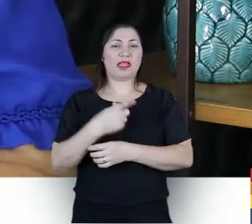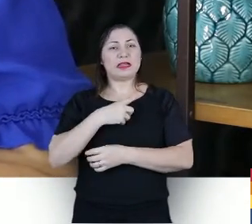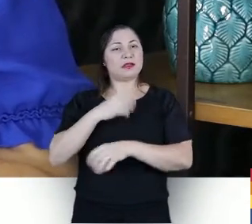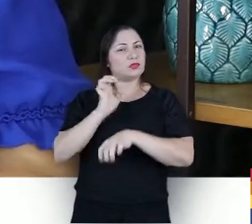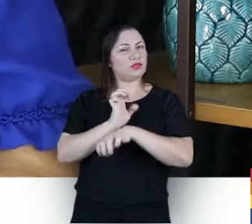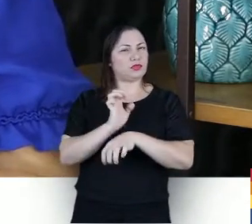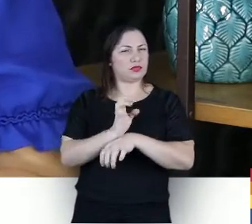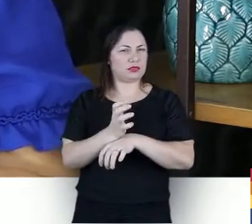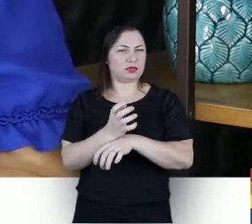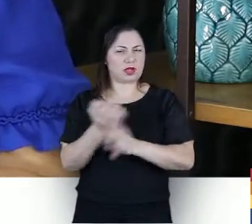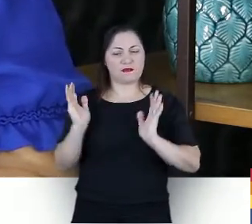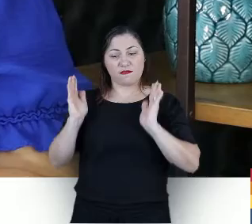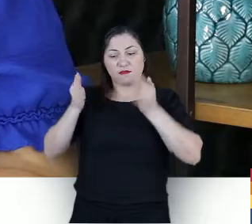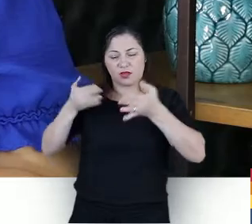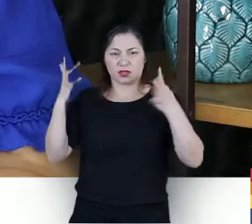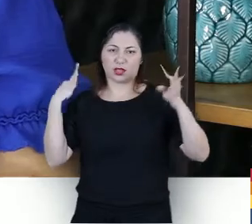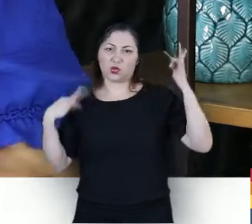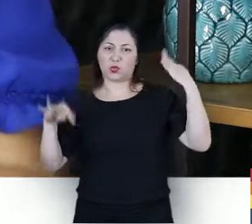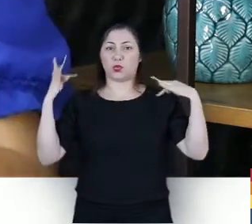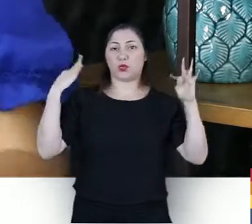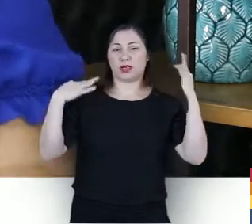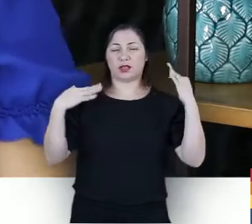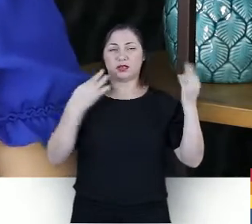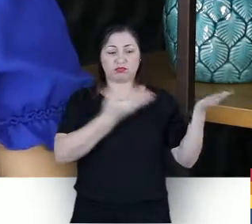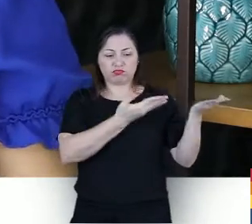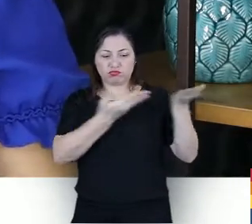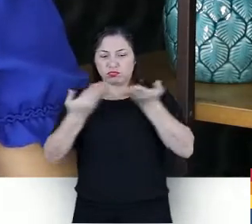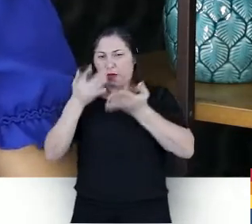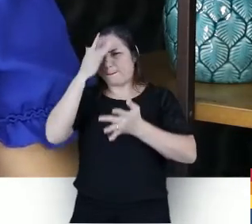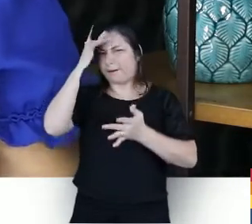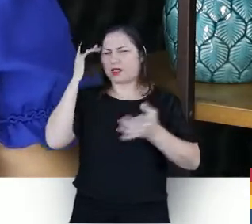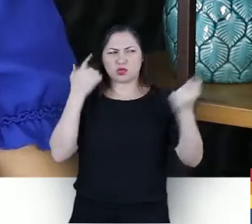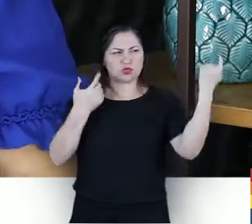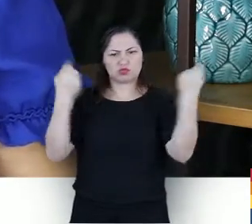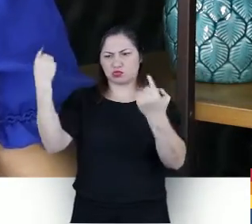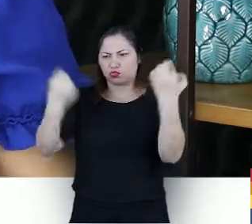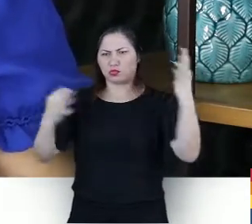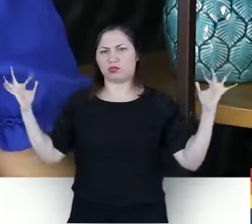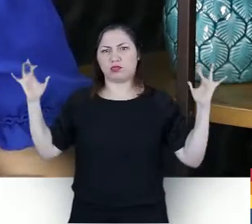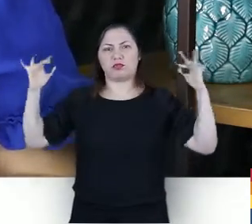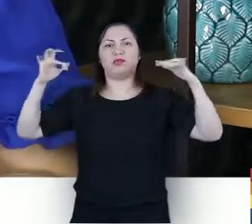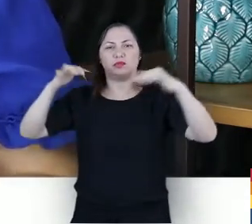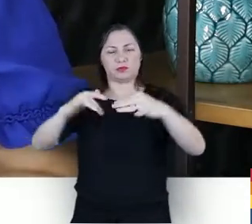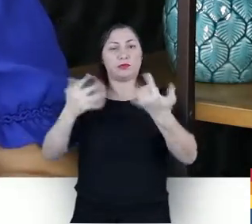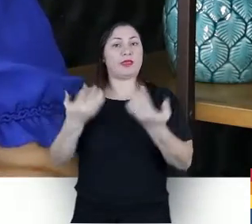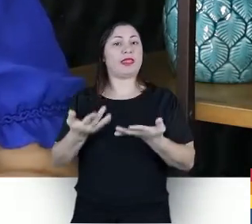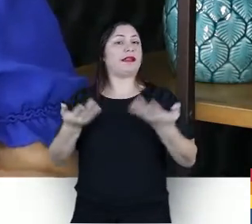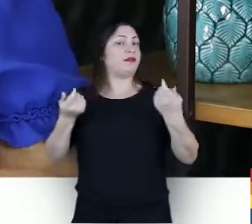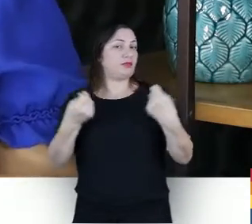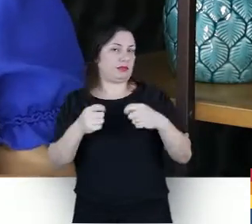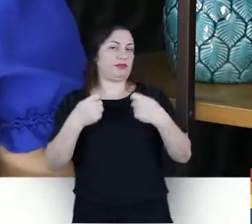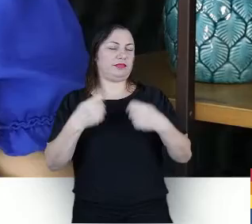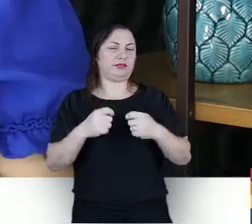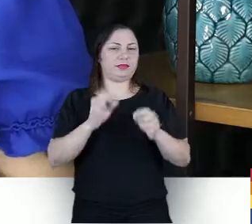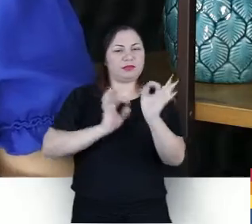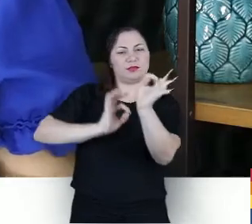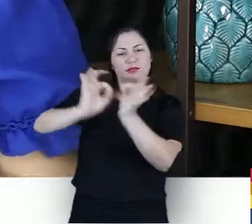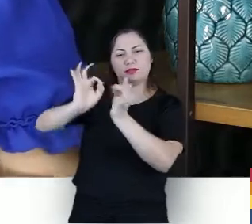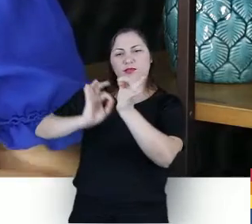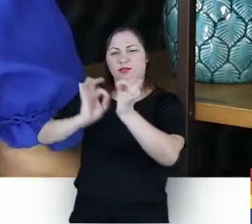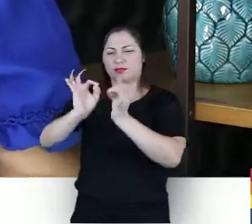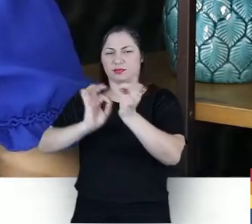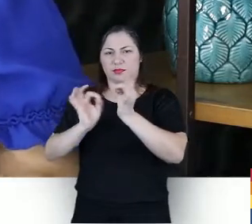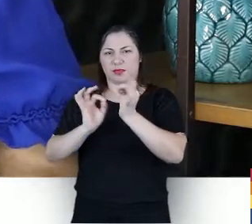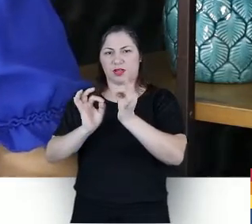os nossos estudantes para receber, né, esses turistas também. É uma possibilidade do estudo de língua inglesa